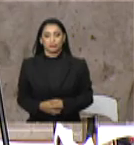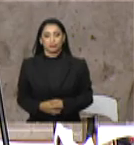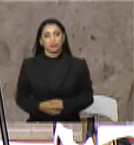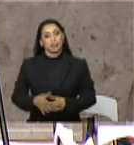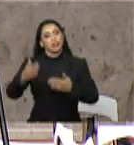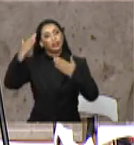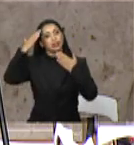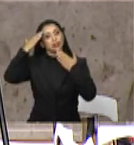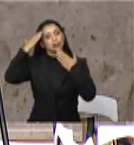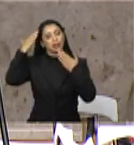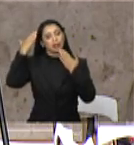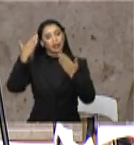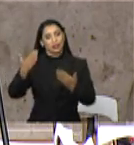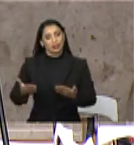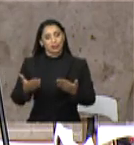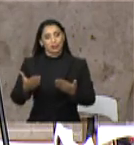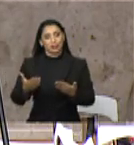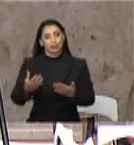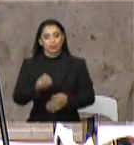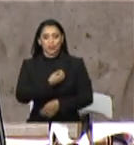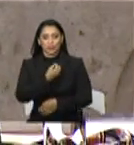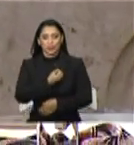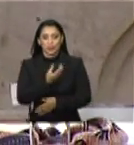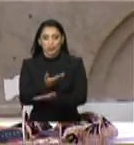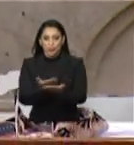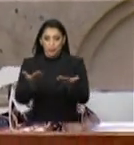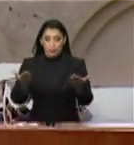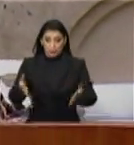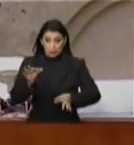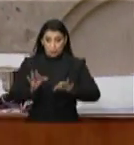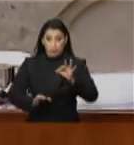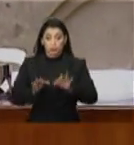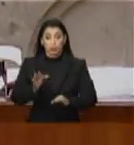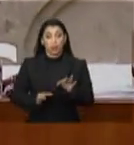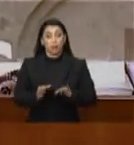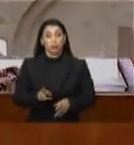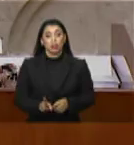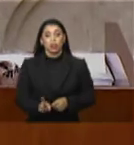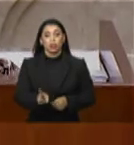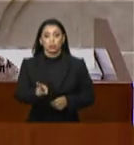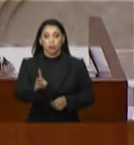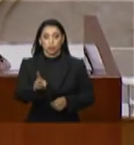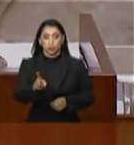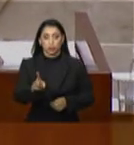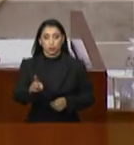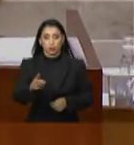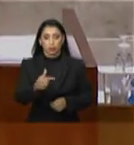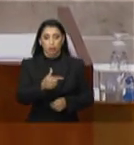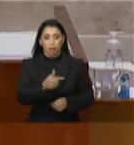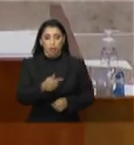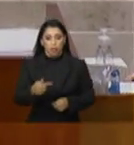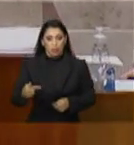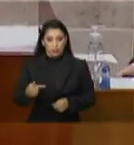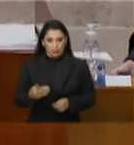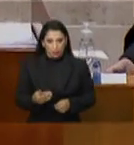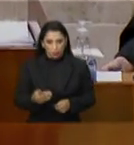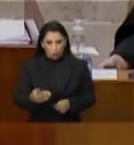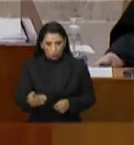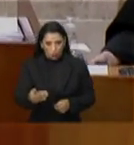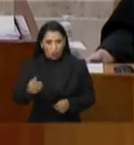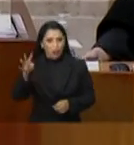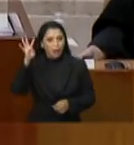eu agradeço a presença de todos os julgamento terá continuidade na próxima quarta-feira